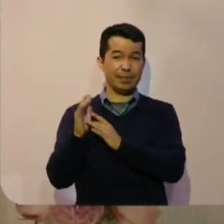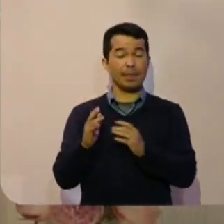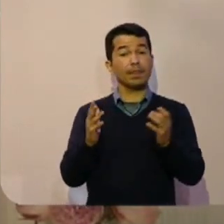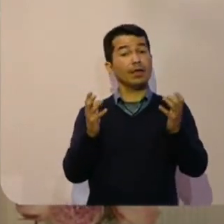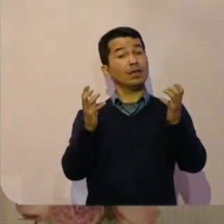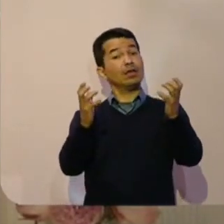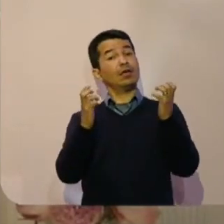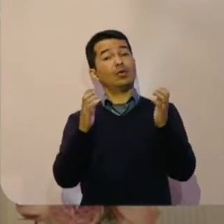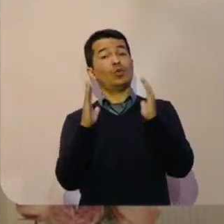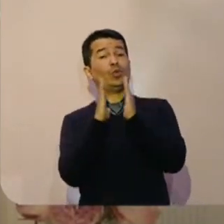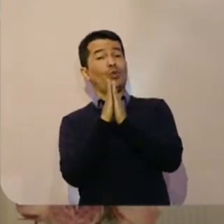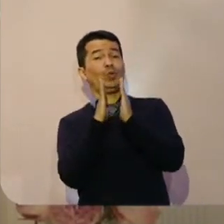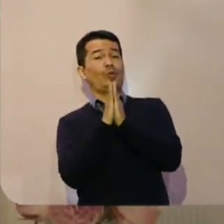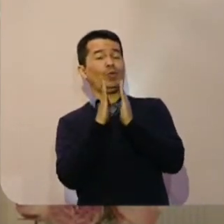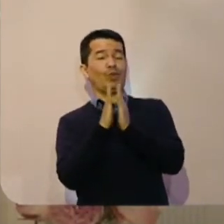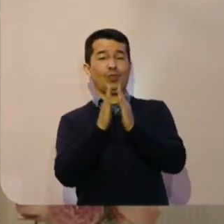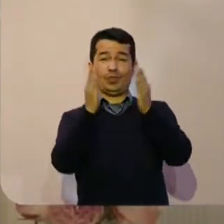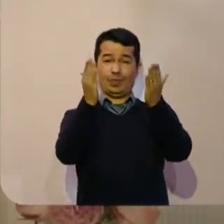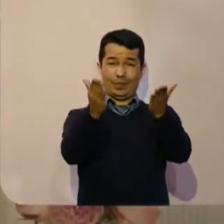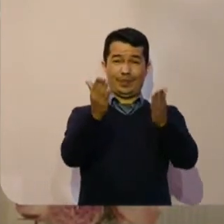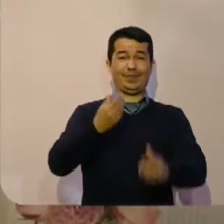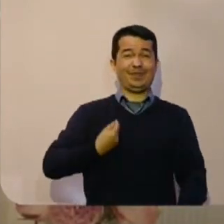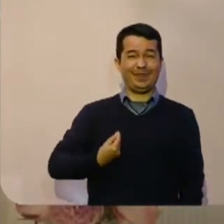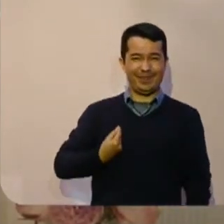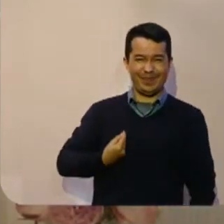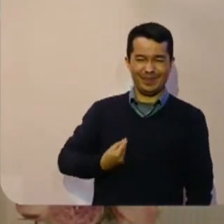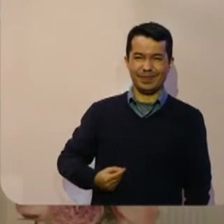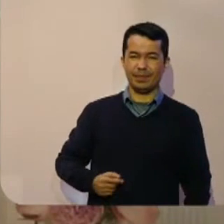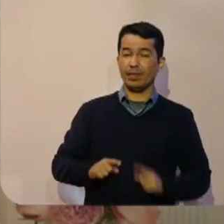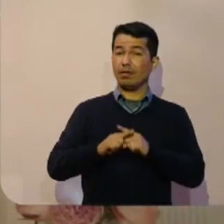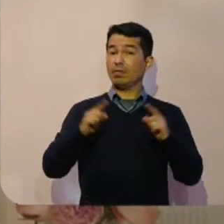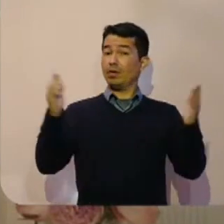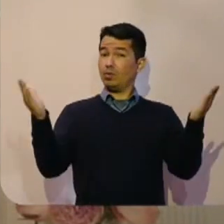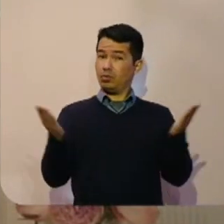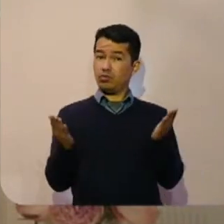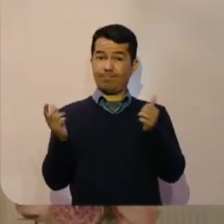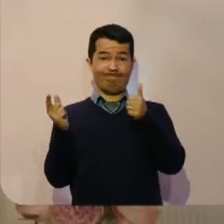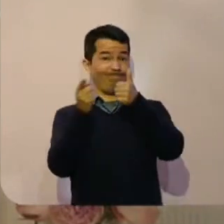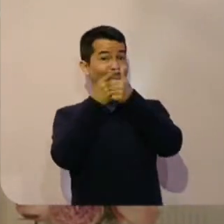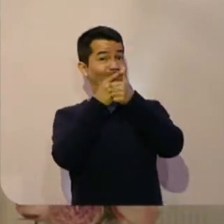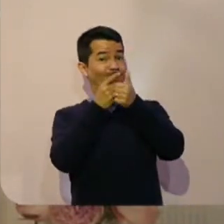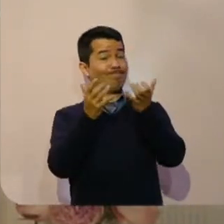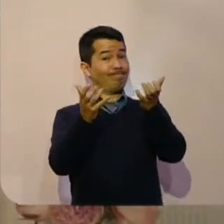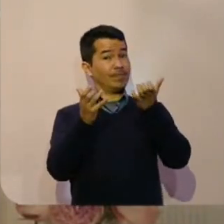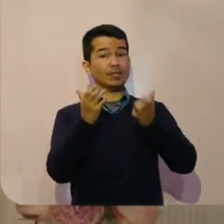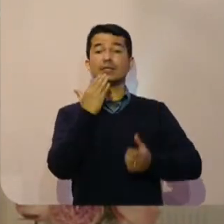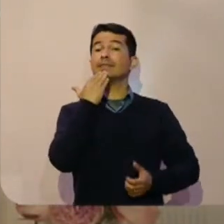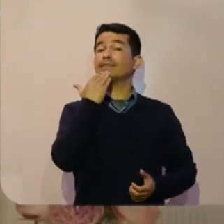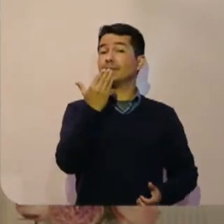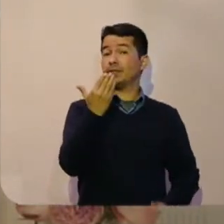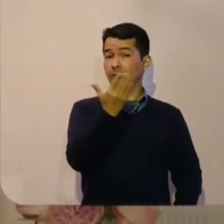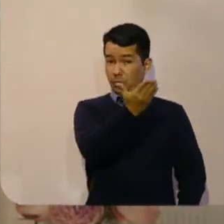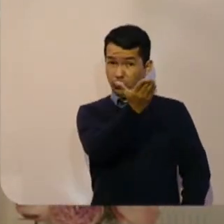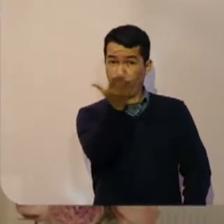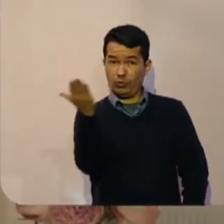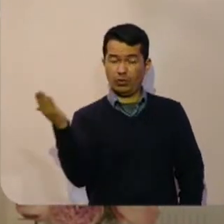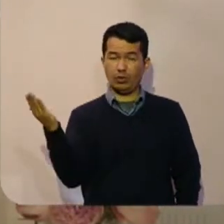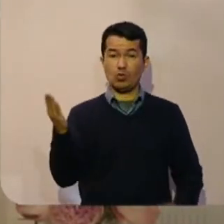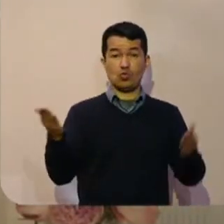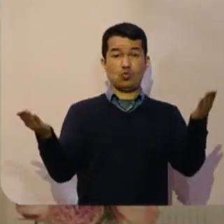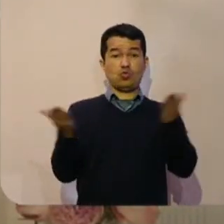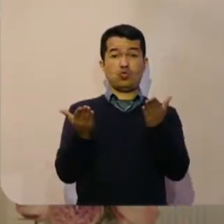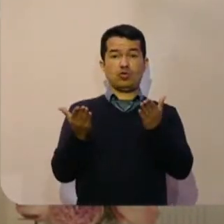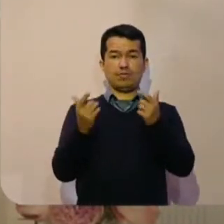tá? E eu queria, em primeiro lugar, desafiar pessoas aqui hoje a receberem